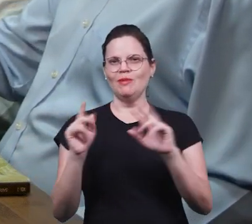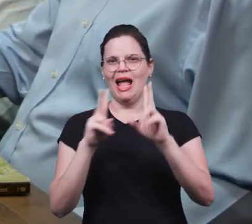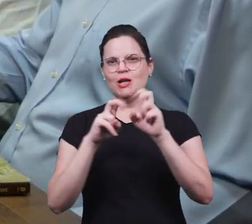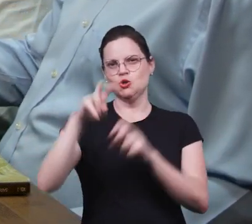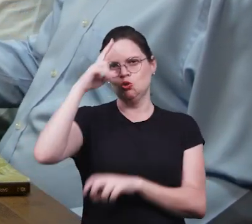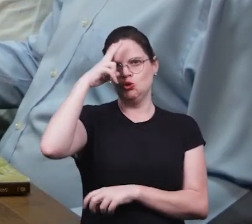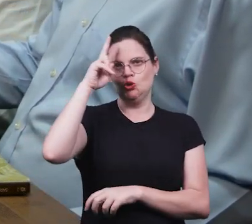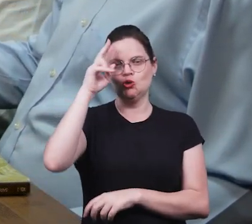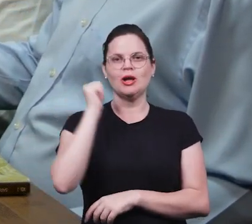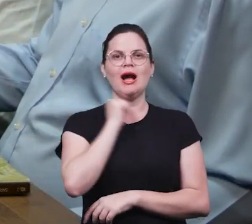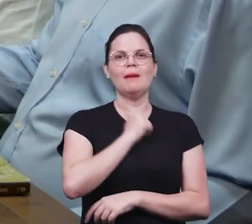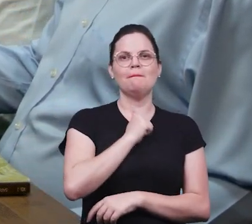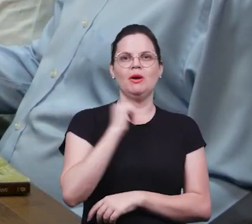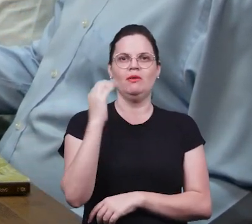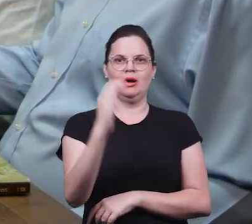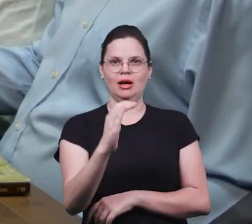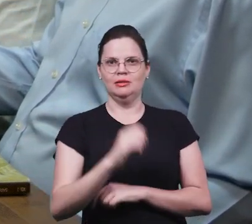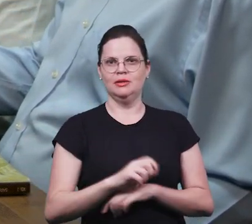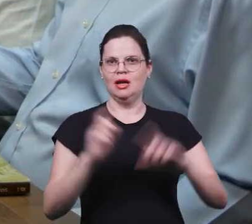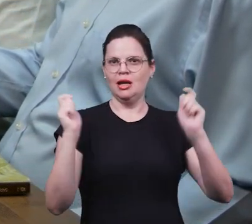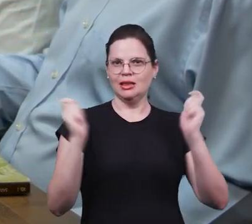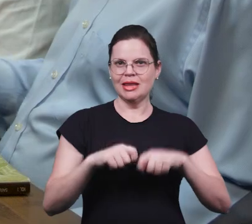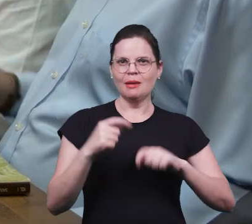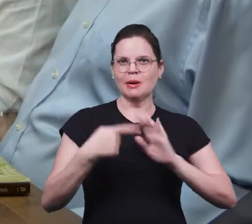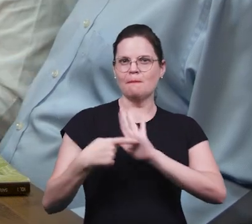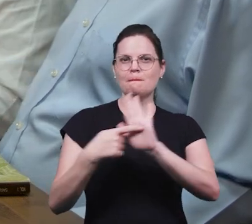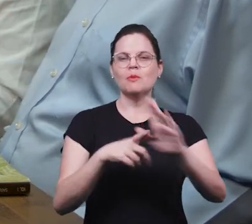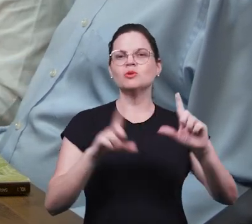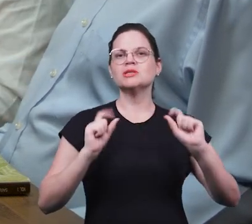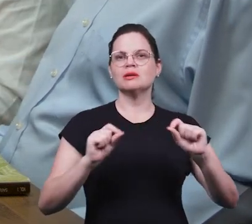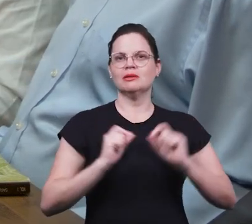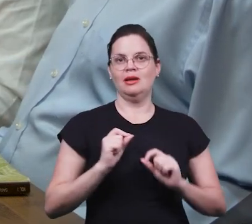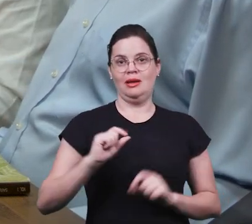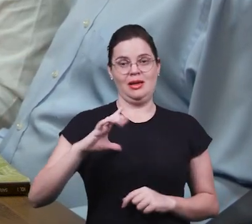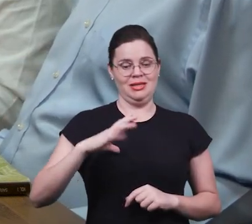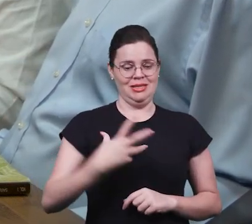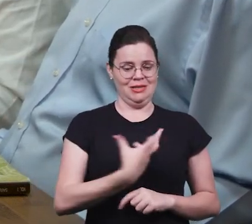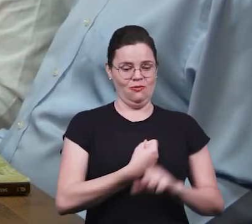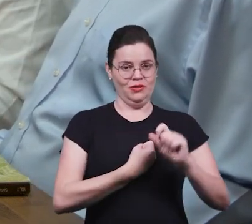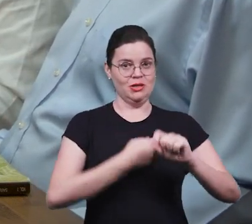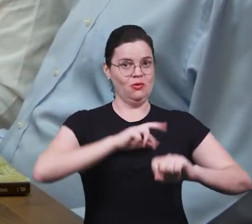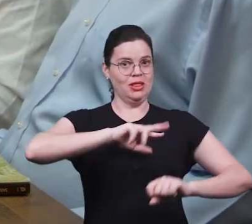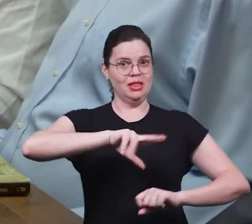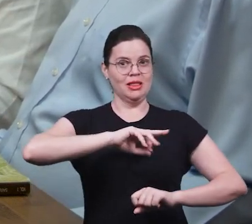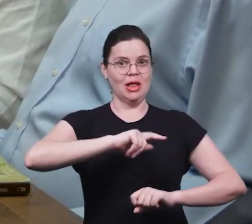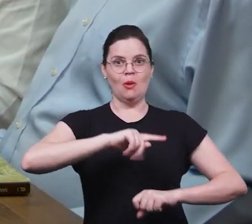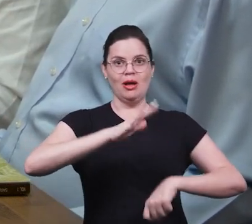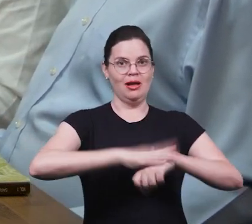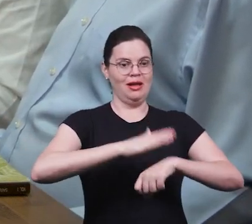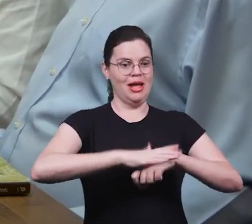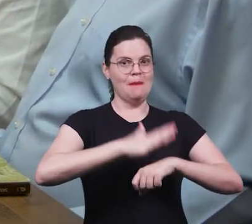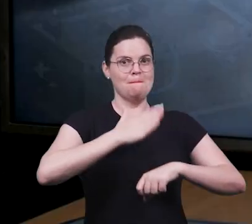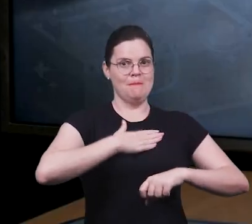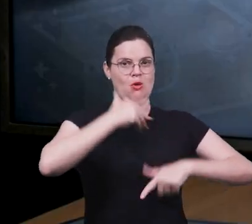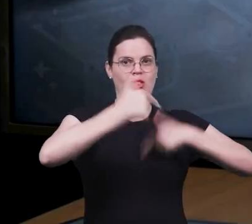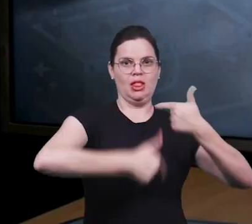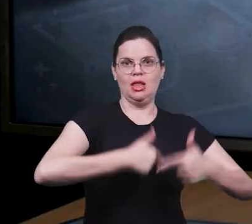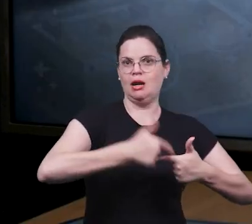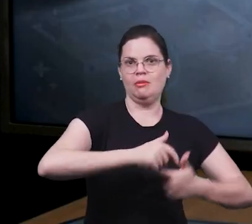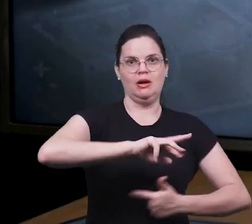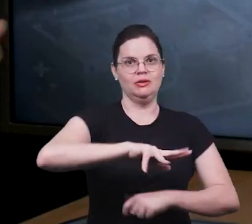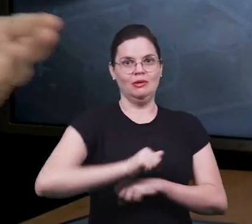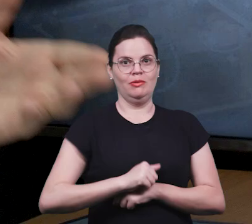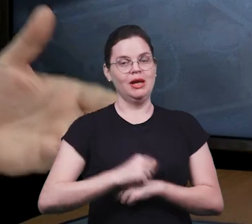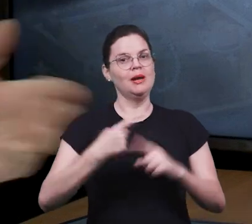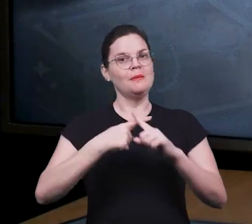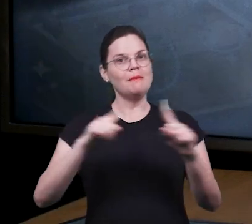um prenúncio que a salvação não vem pelas obras, mas ela é pela graça. Porque vejam só, eles haviam saído do Éden, o